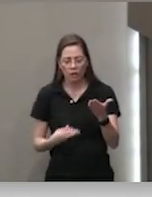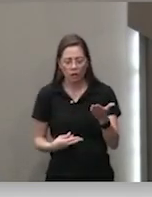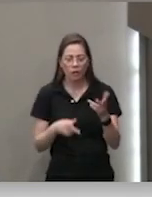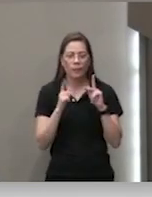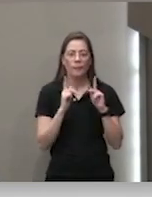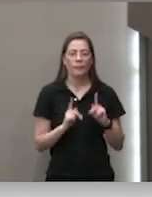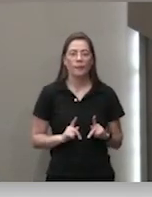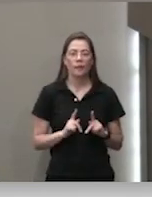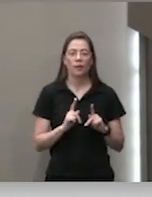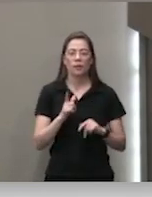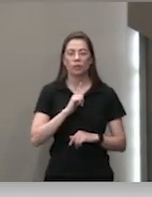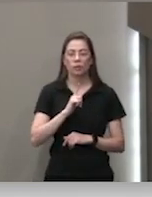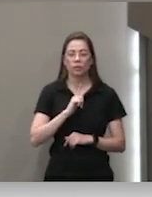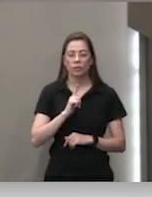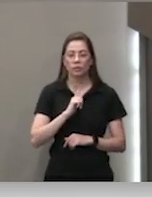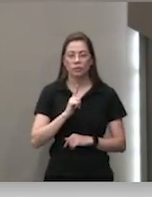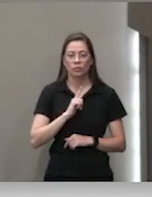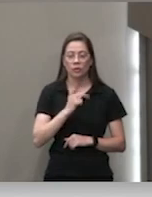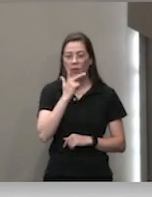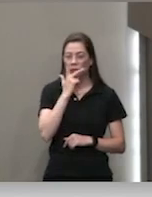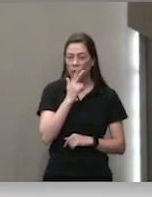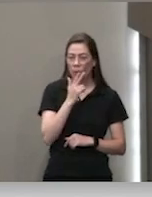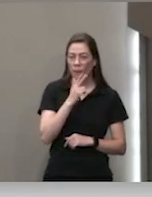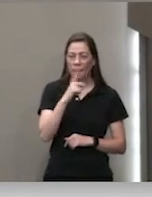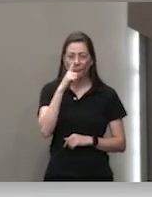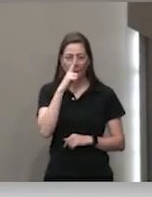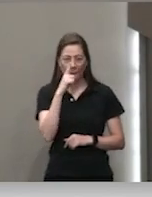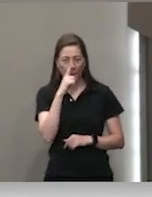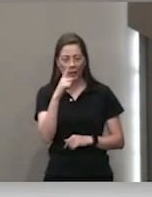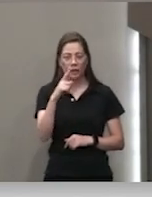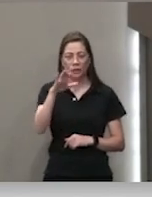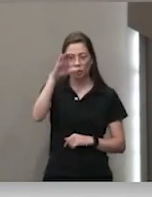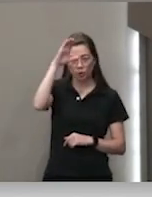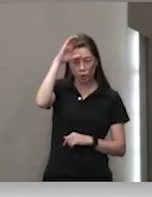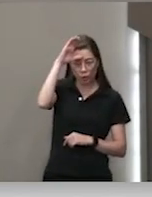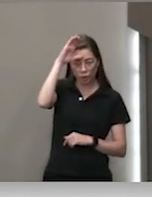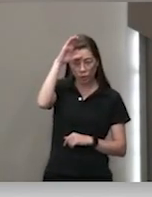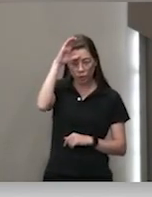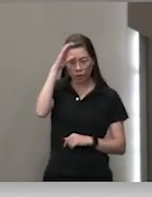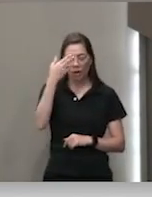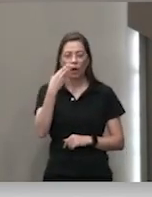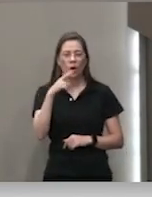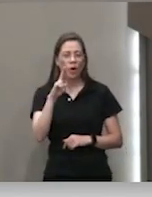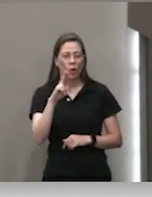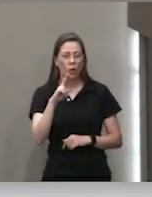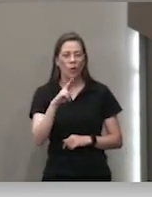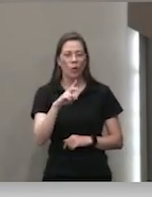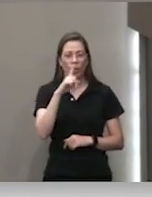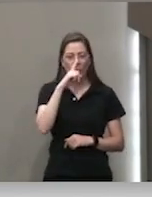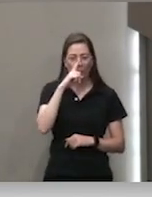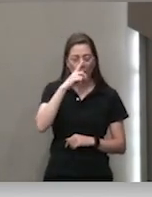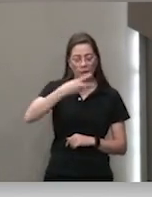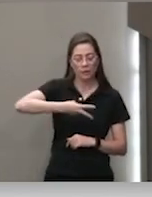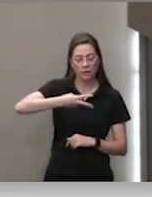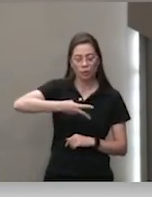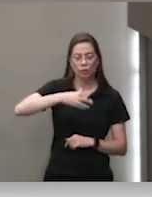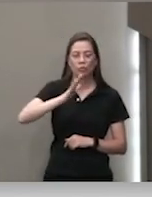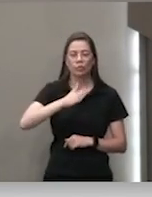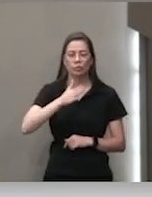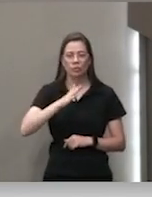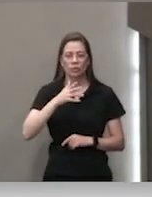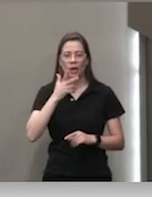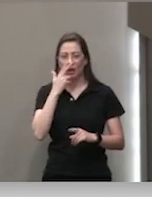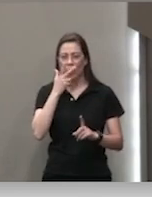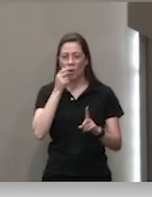pessoas que tinha, né, ou uma mãe, ou uma tia, ou uma madrasta, enfim, que era, né, violentada